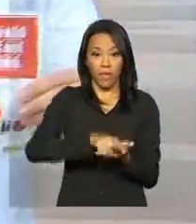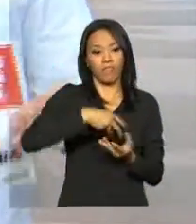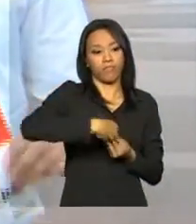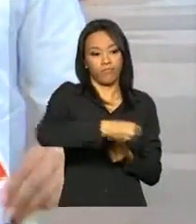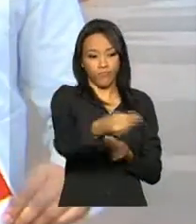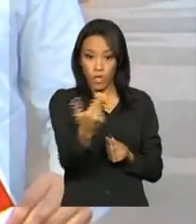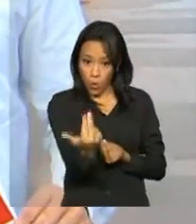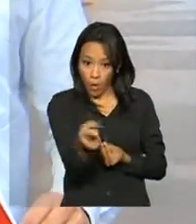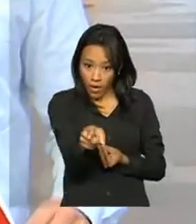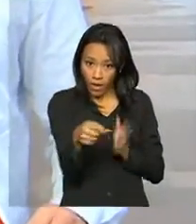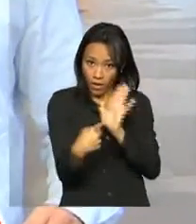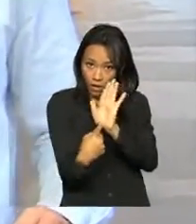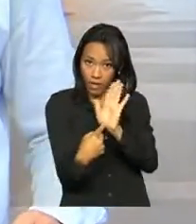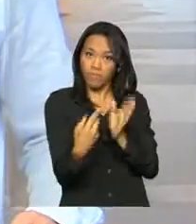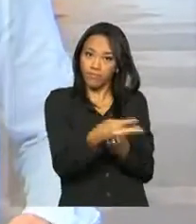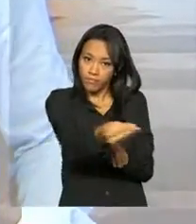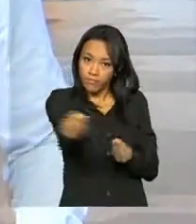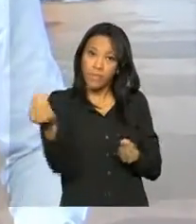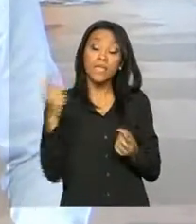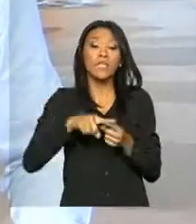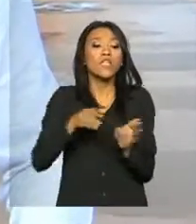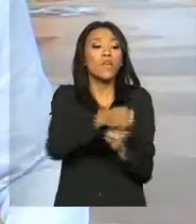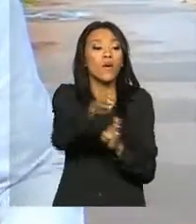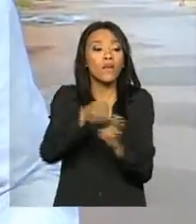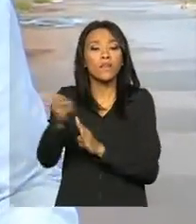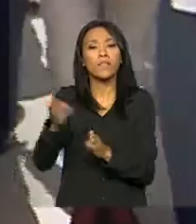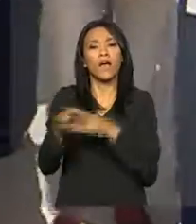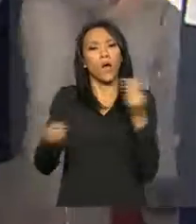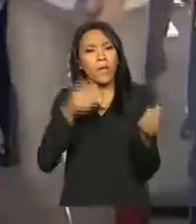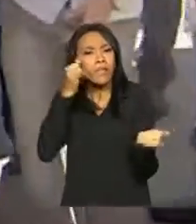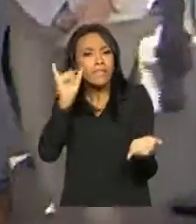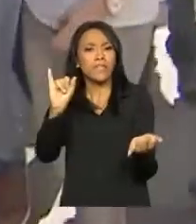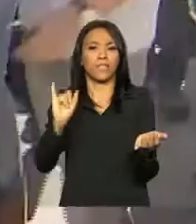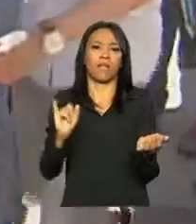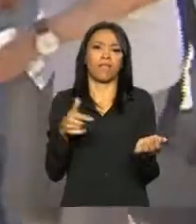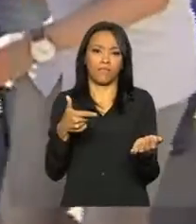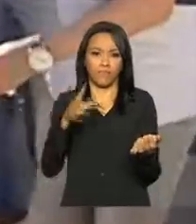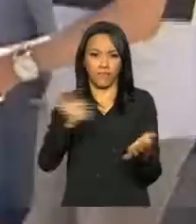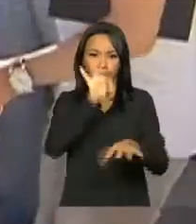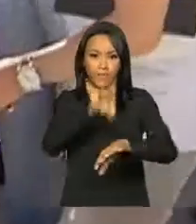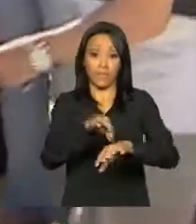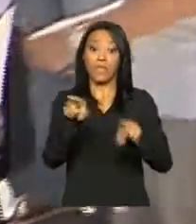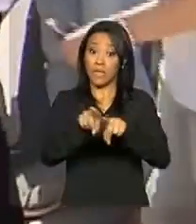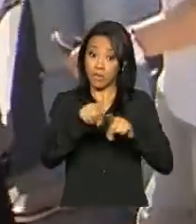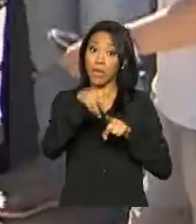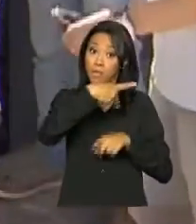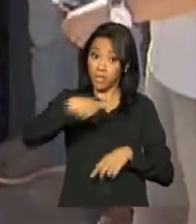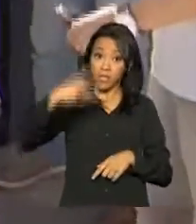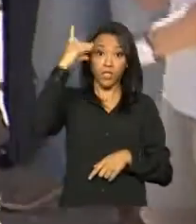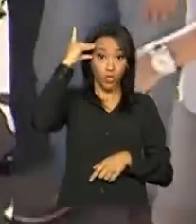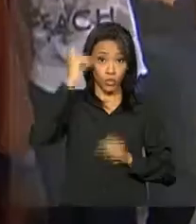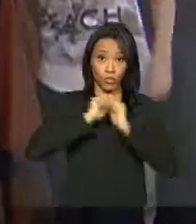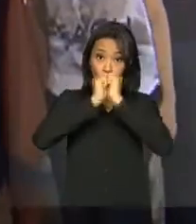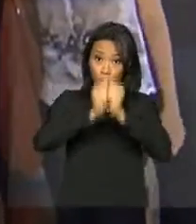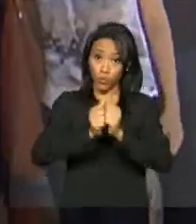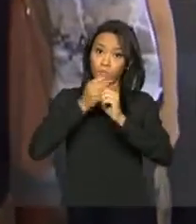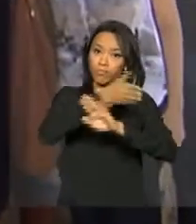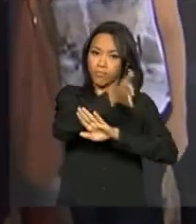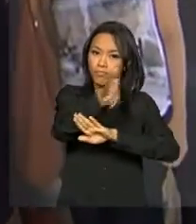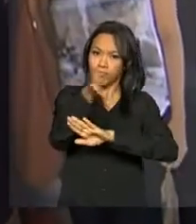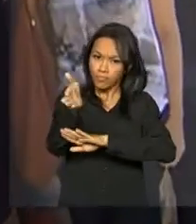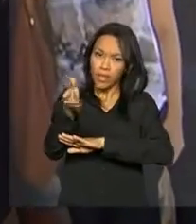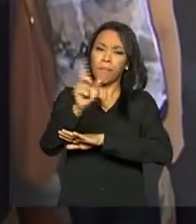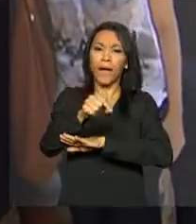e se informar a população sobre medidas de prevenção ao aedes aegypti a presidenta dilma rousseff também foi às ruas para conscientizar a população